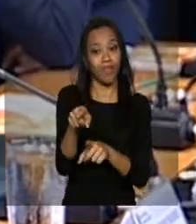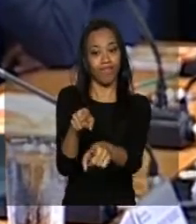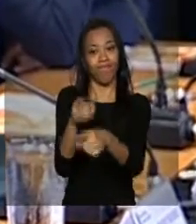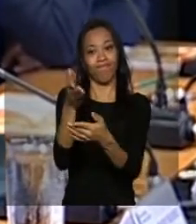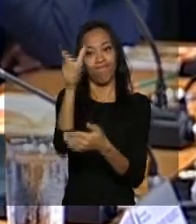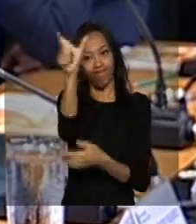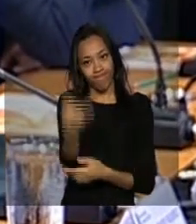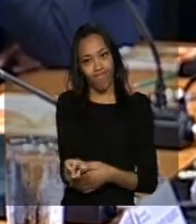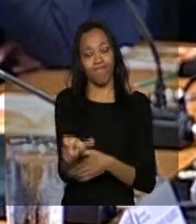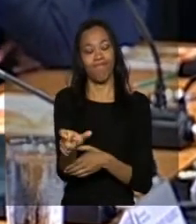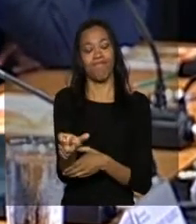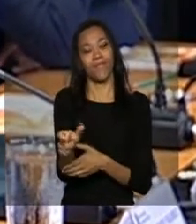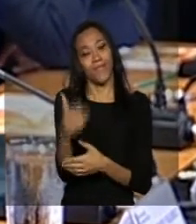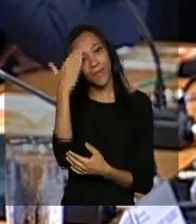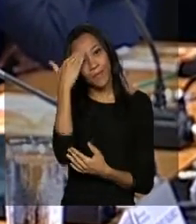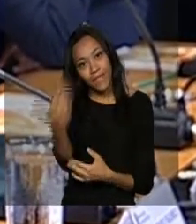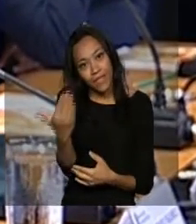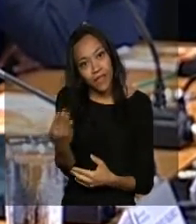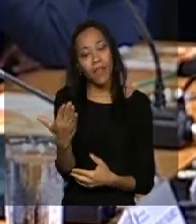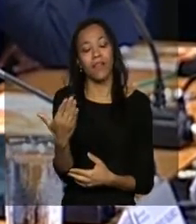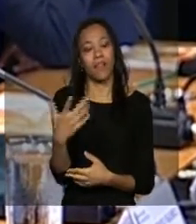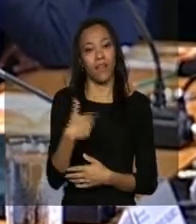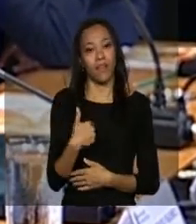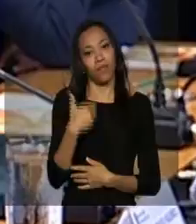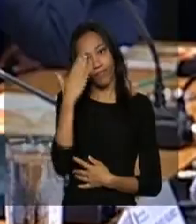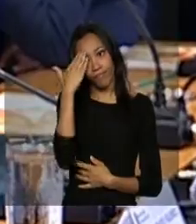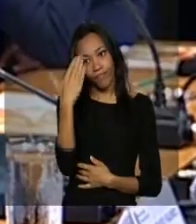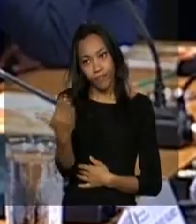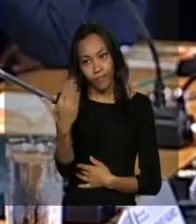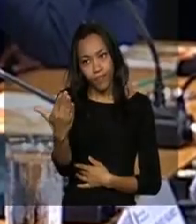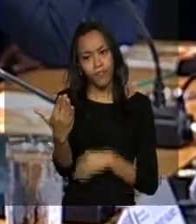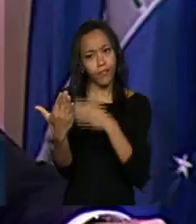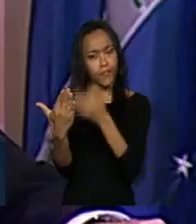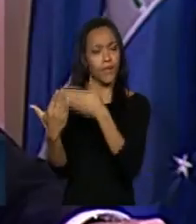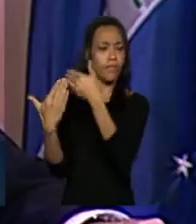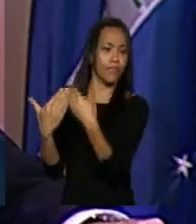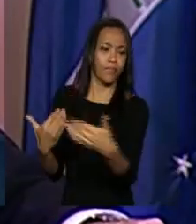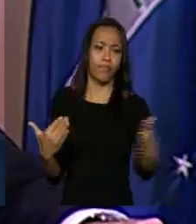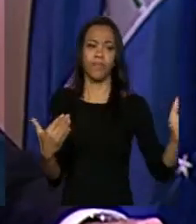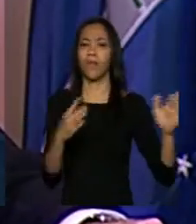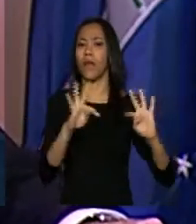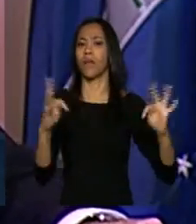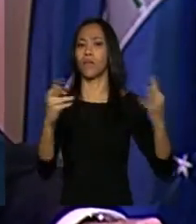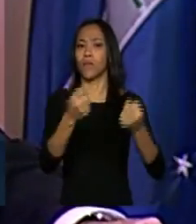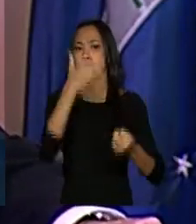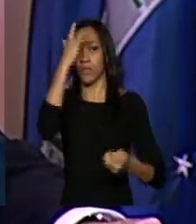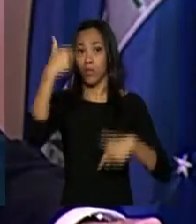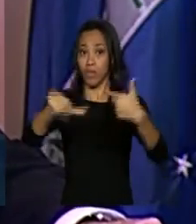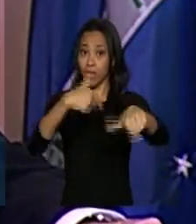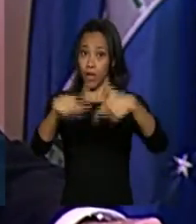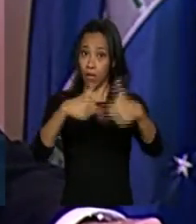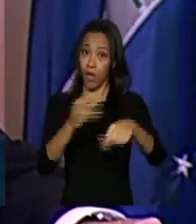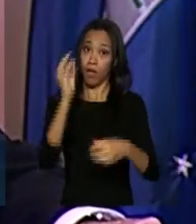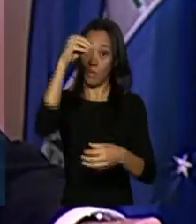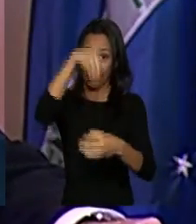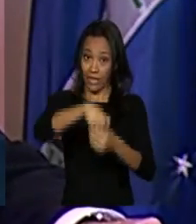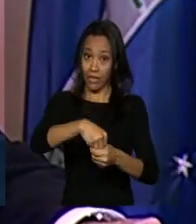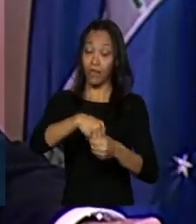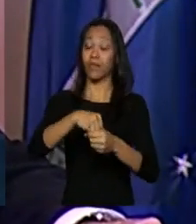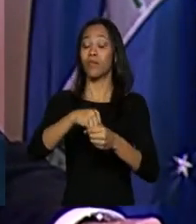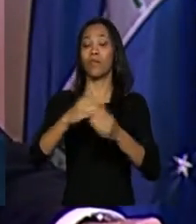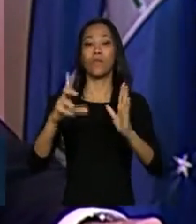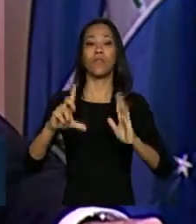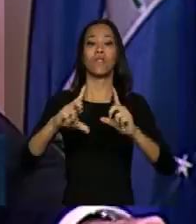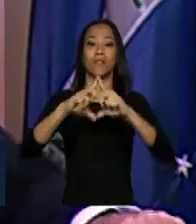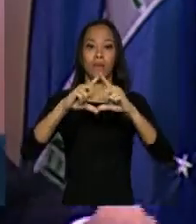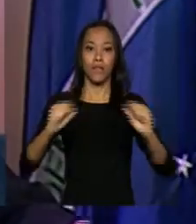pilastra, né? E quando eu te agradeço, eu agradeço a todos aqueles que compõem a rede distrital de bancos de leite humano.